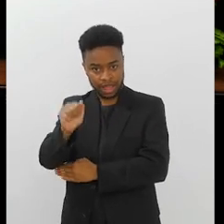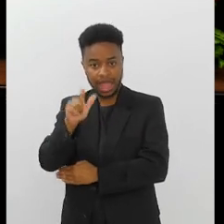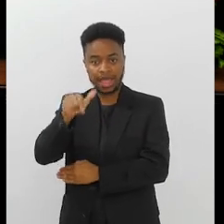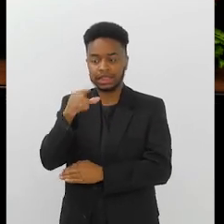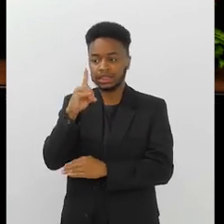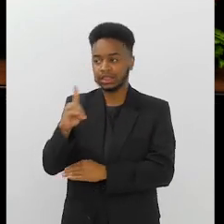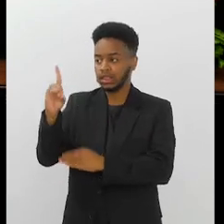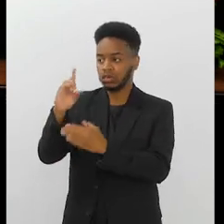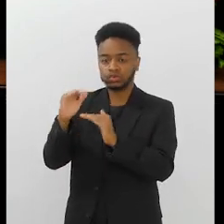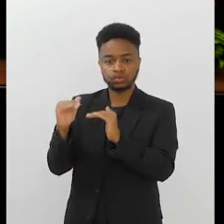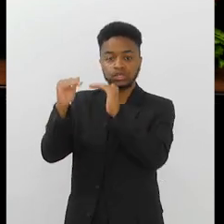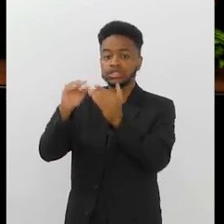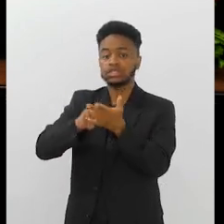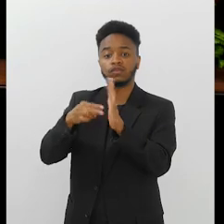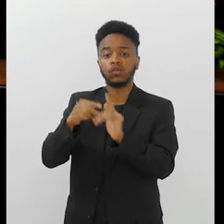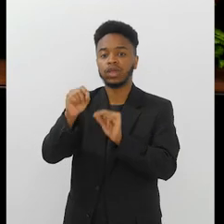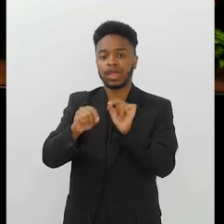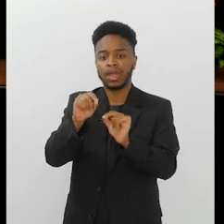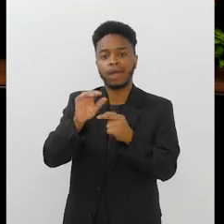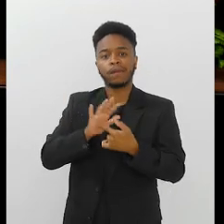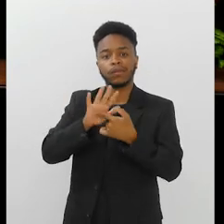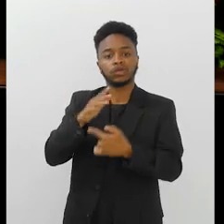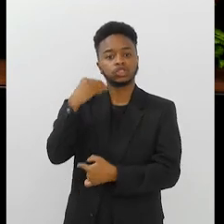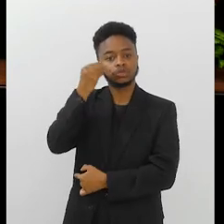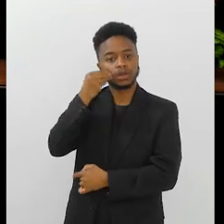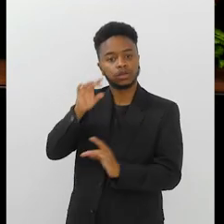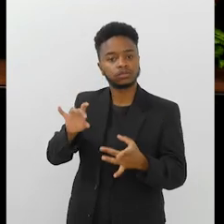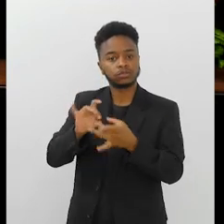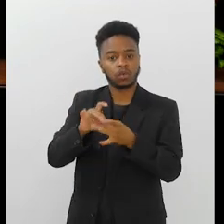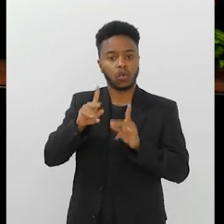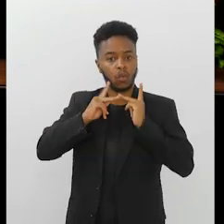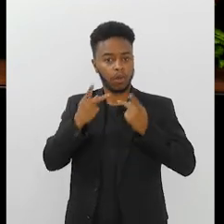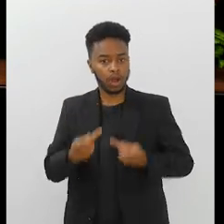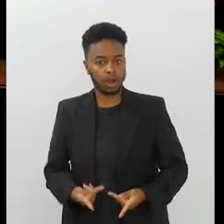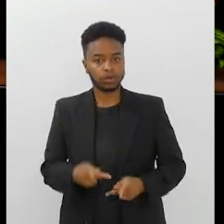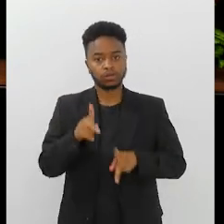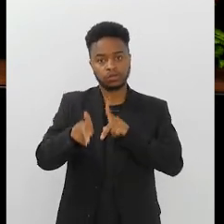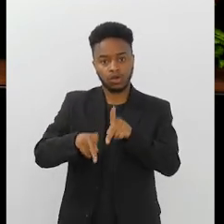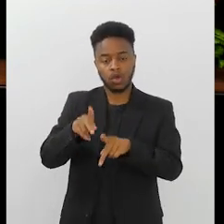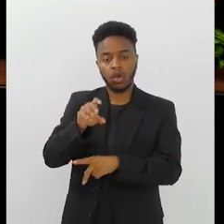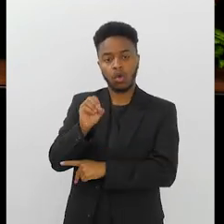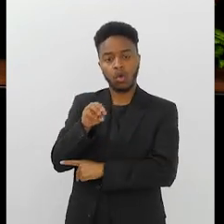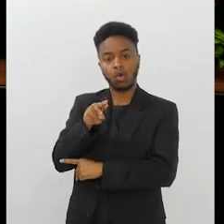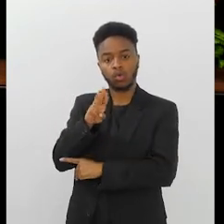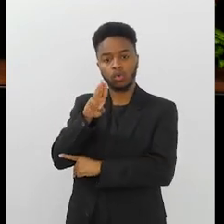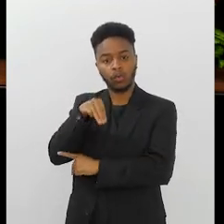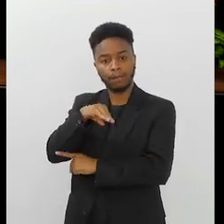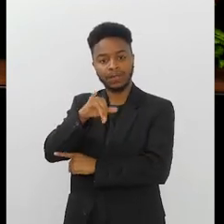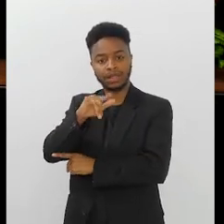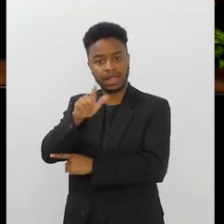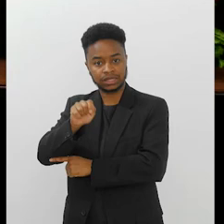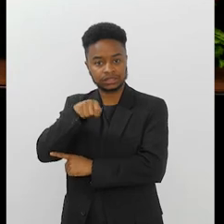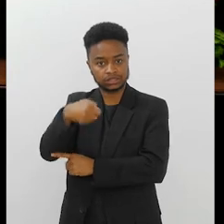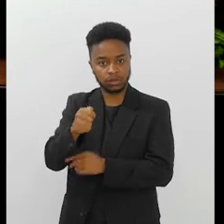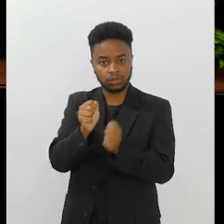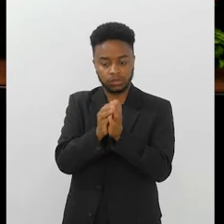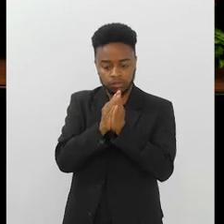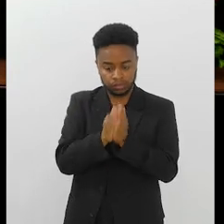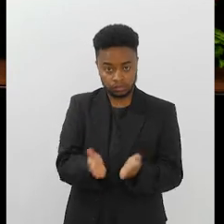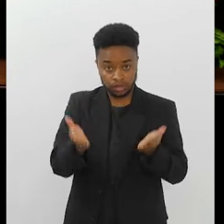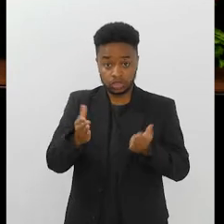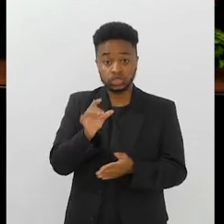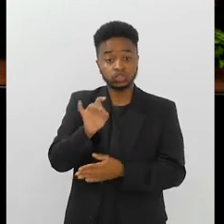que na verdade quer dizer somente a experiência do povo a experiência do ser humano orumilá somente o céu sabe quem se